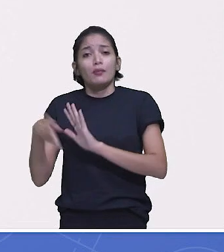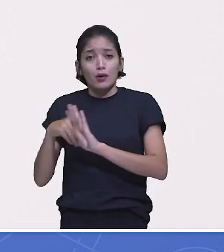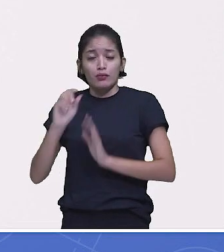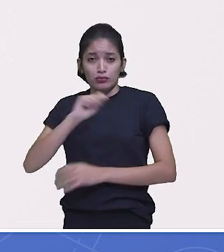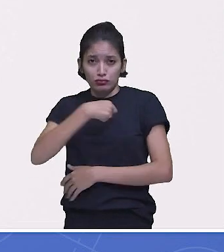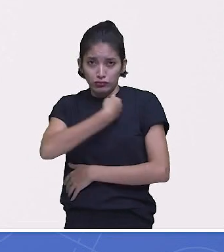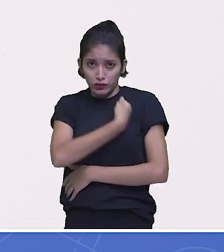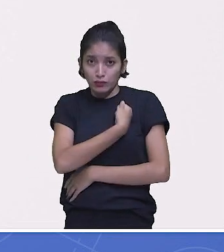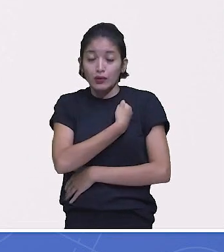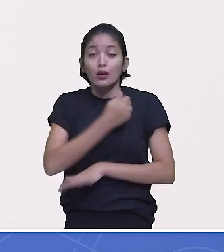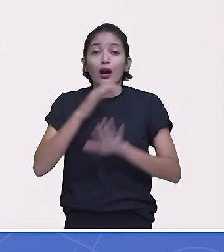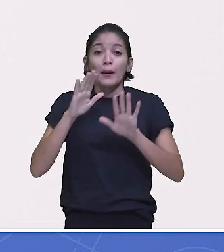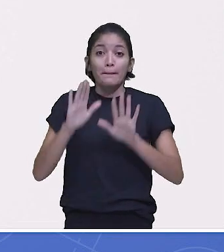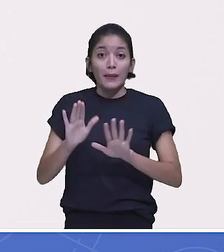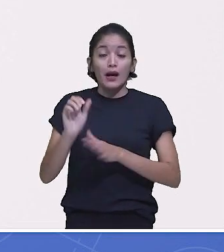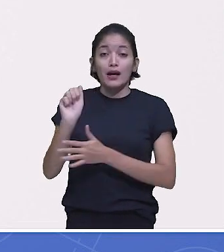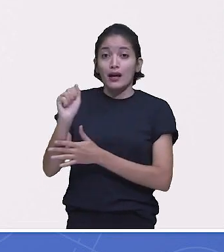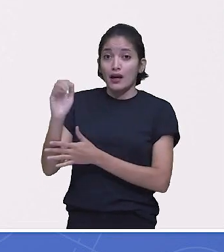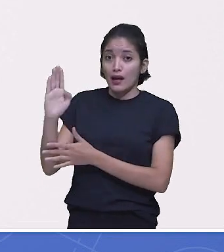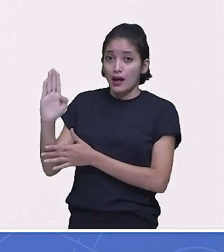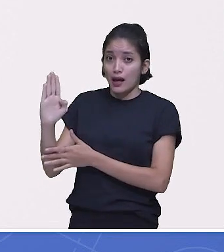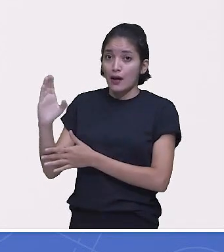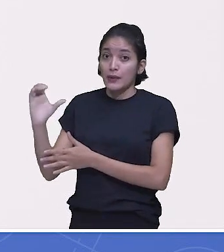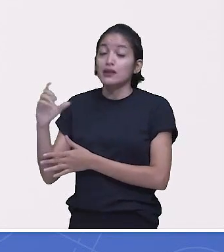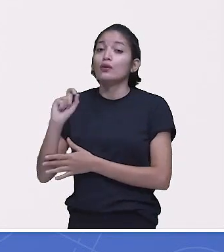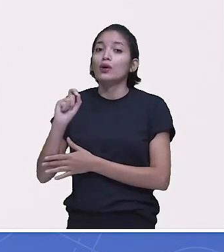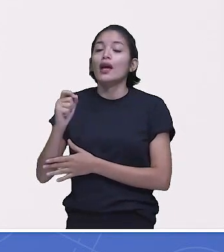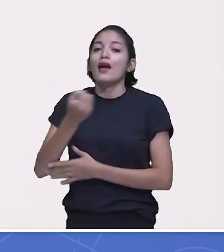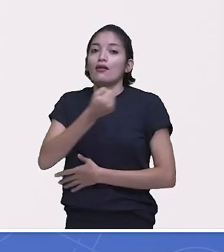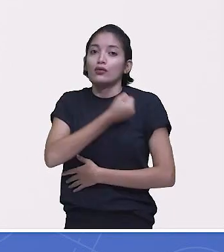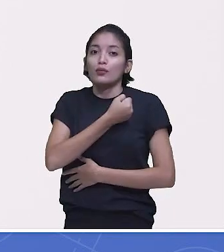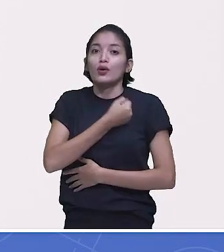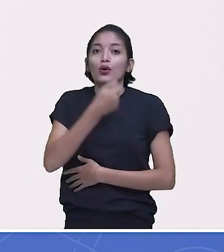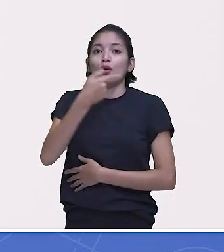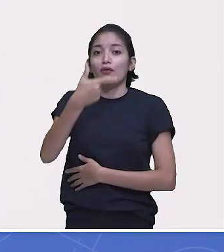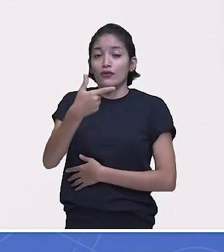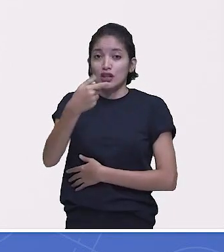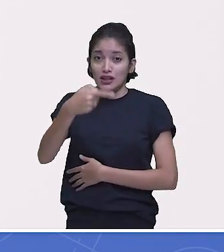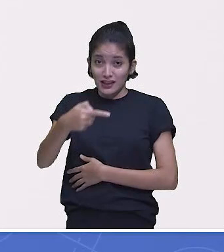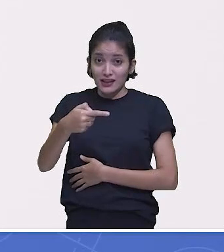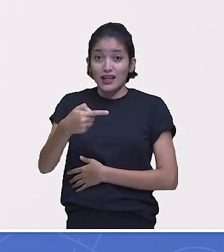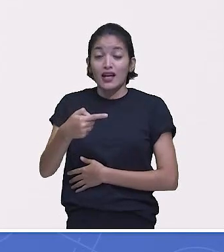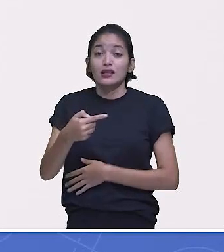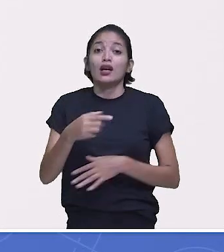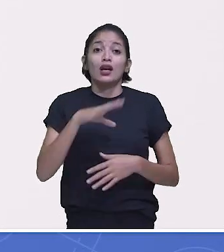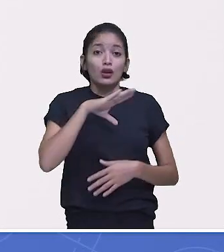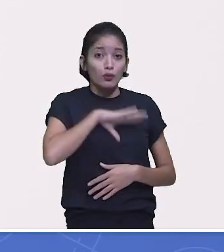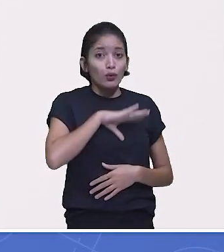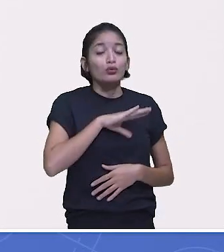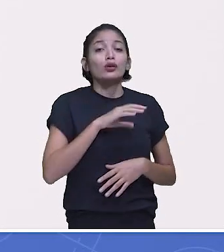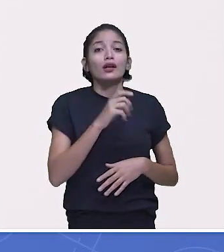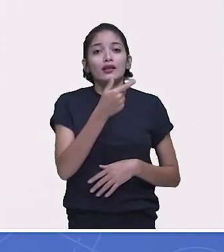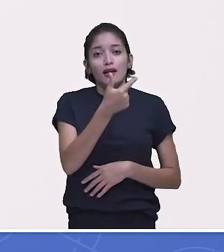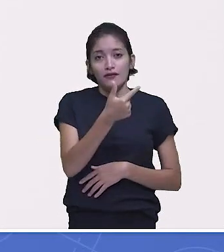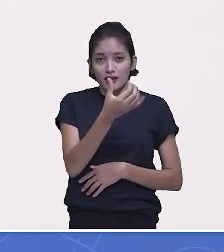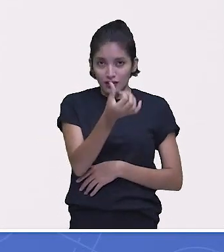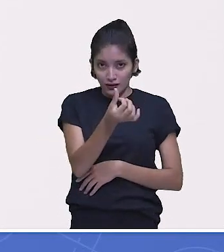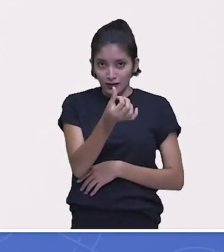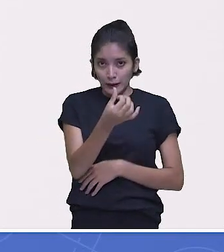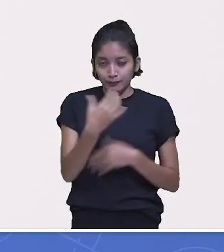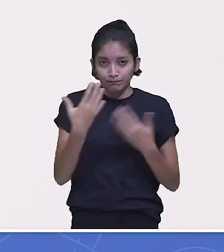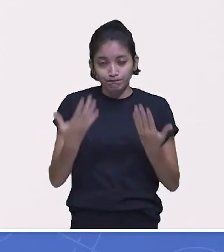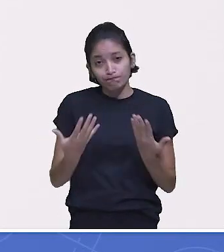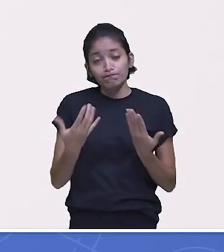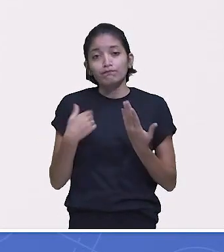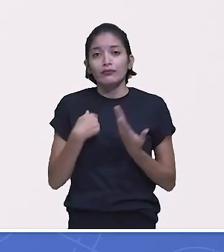para vocês que o alfabeto espanhol tem 27 letras, tá, pessoal? Diferente do português, tem 26. E o motivo de